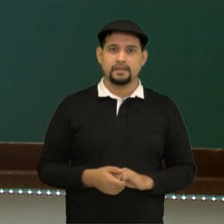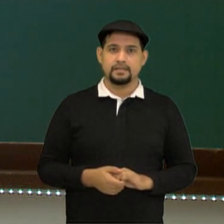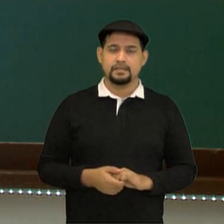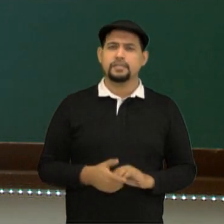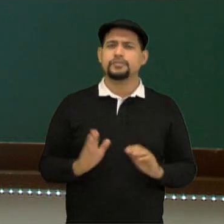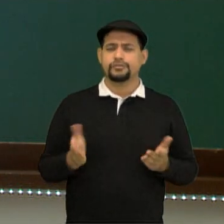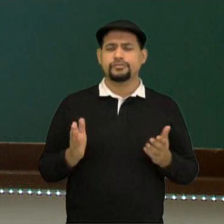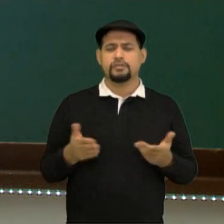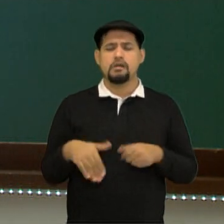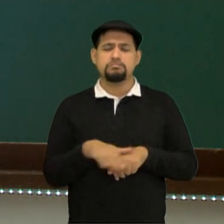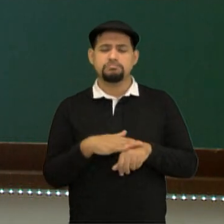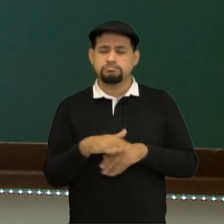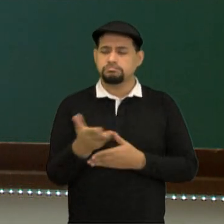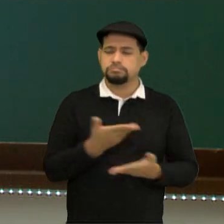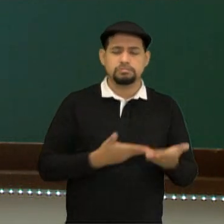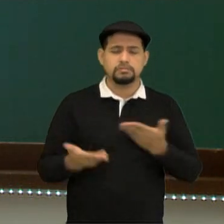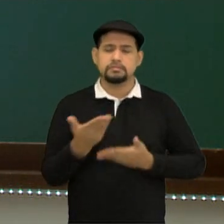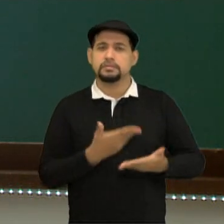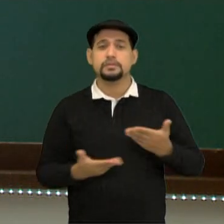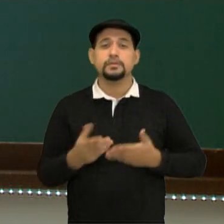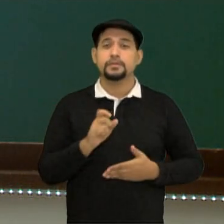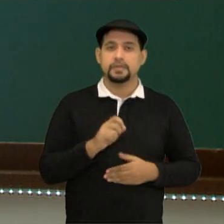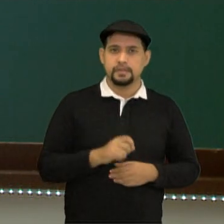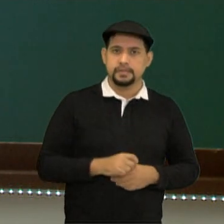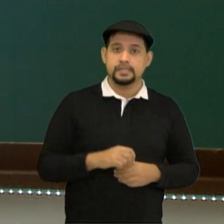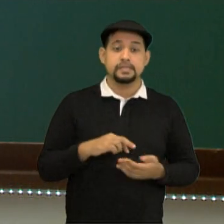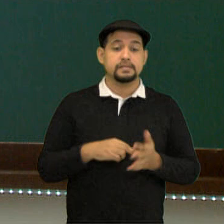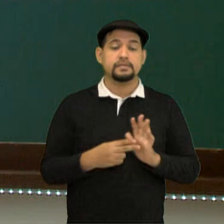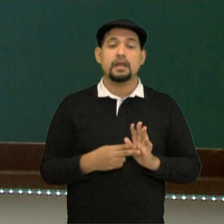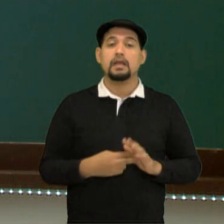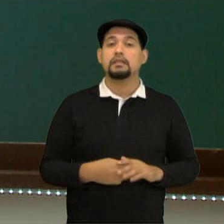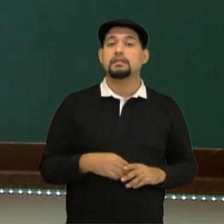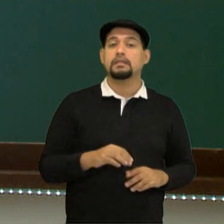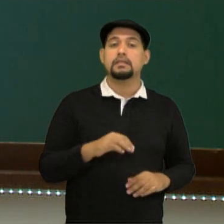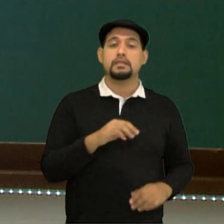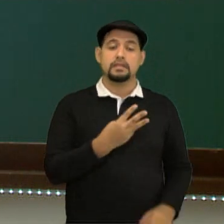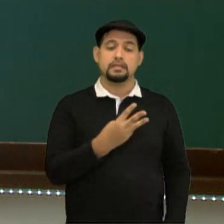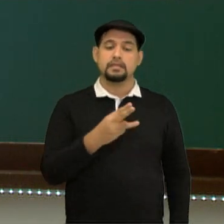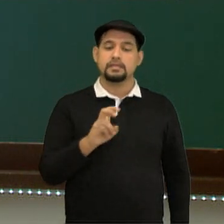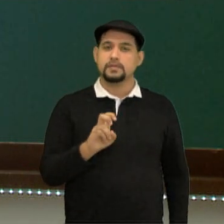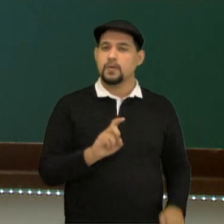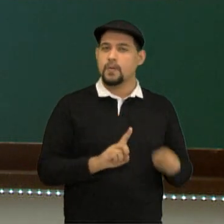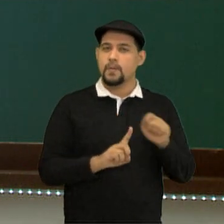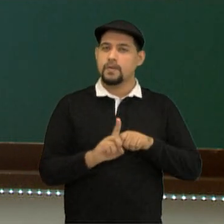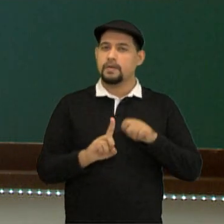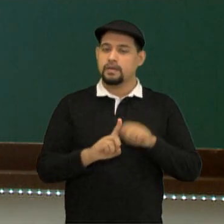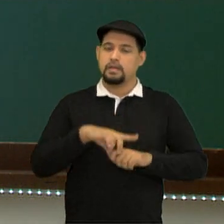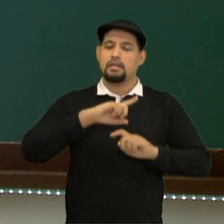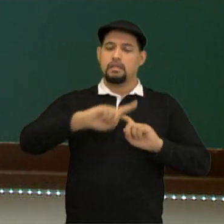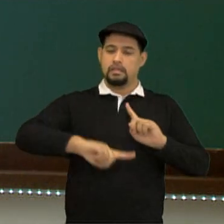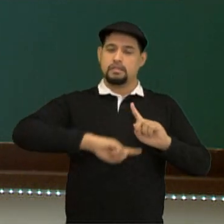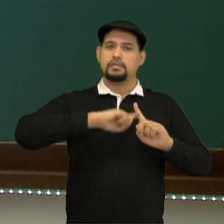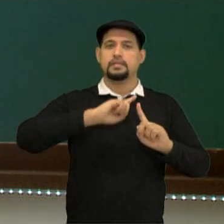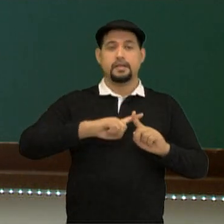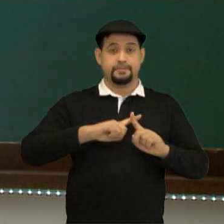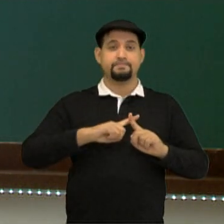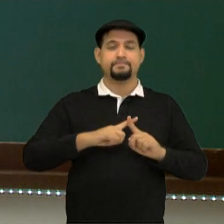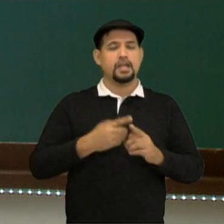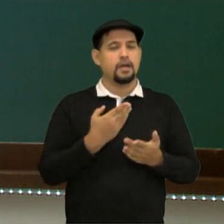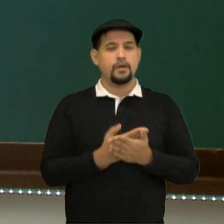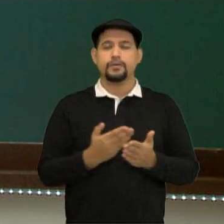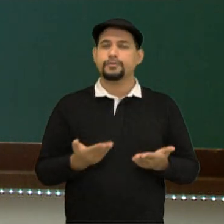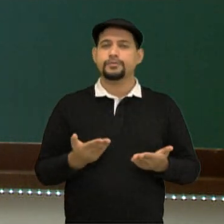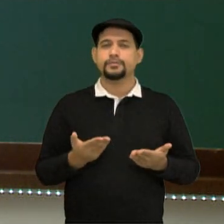nós conversamos aqui que, no caso aqui, ele vai levar 35 meses para dobrar o nosso capital. Na aula de hoje, a